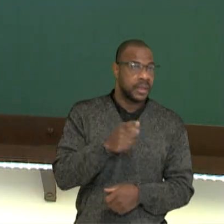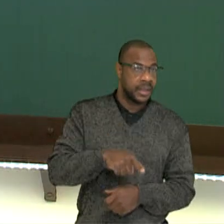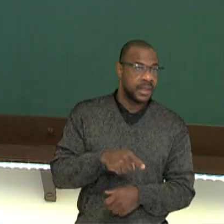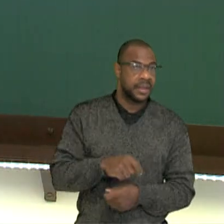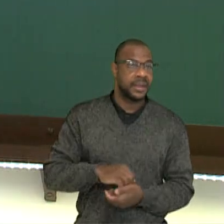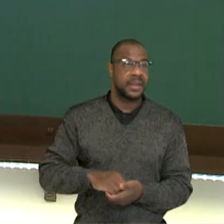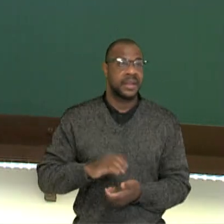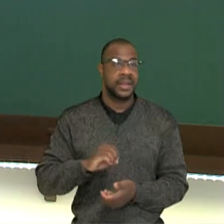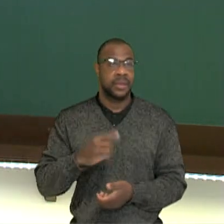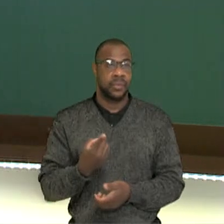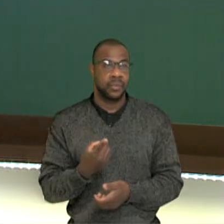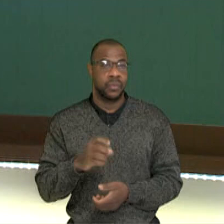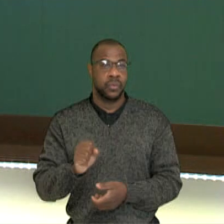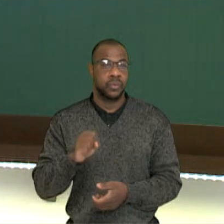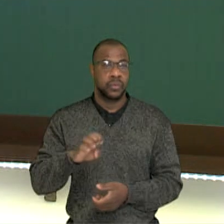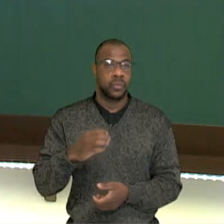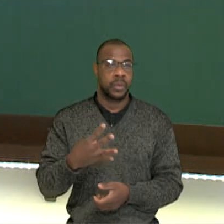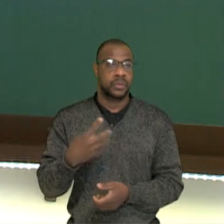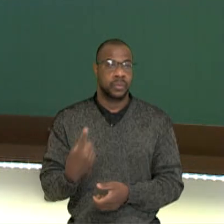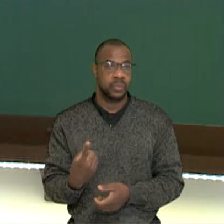é